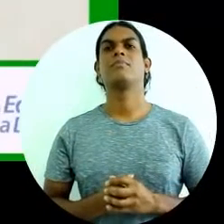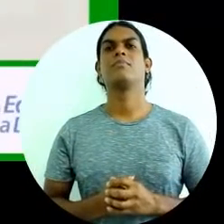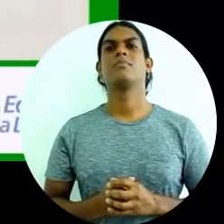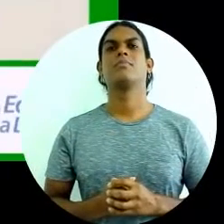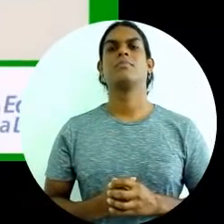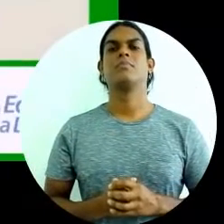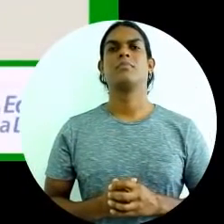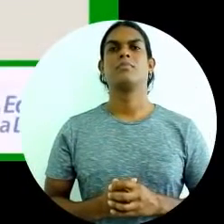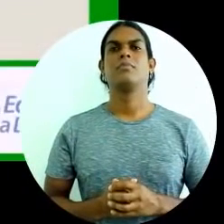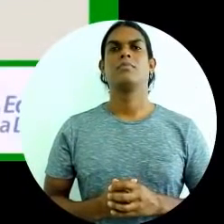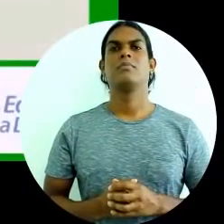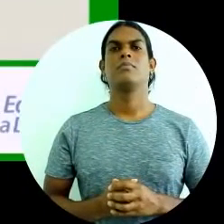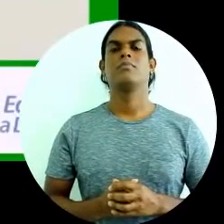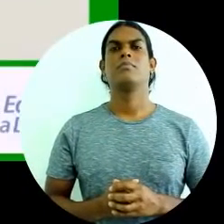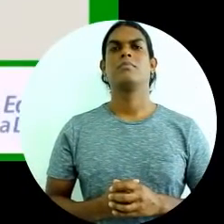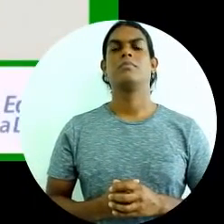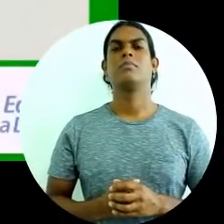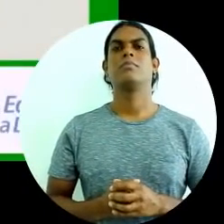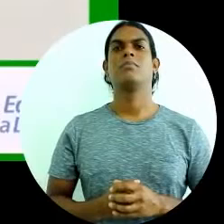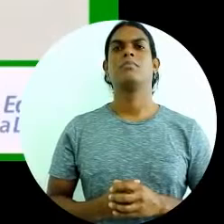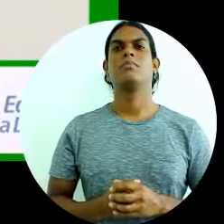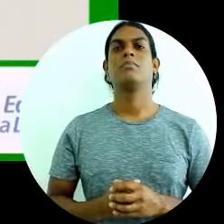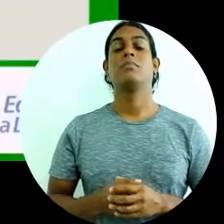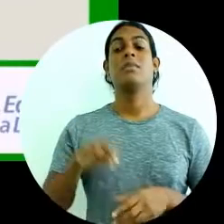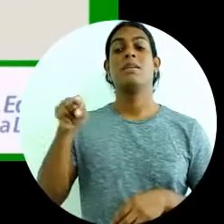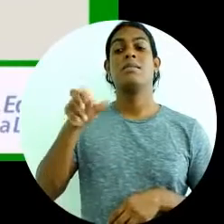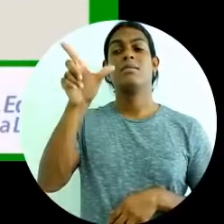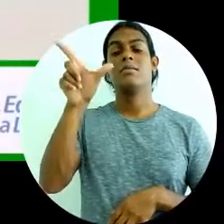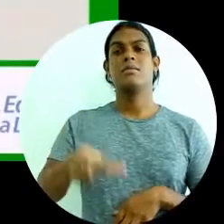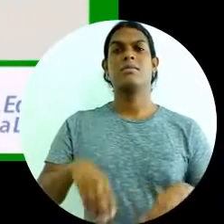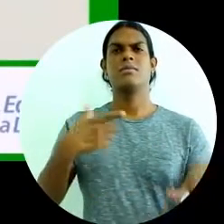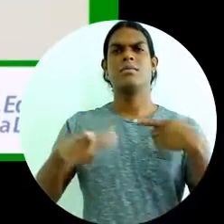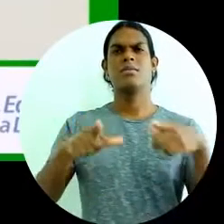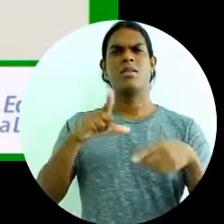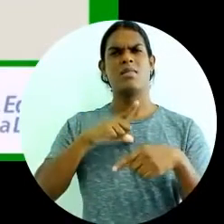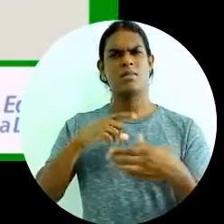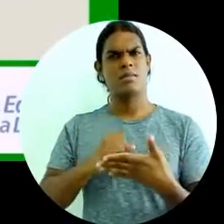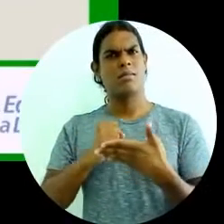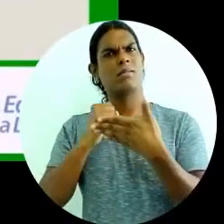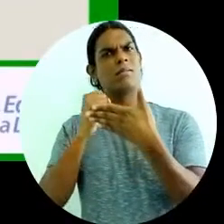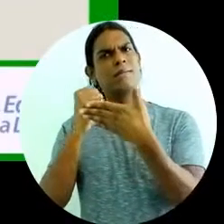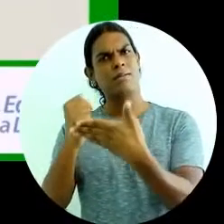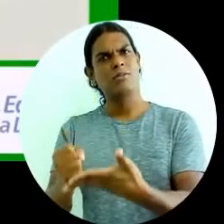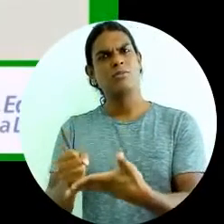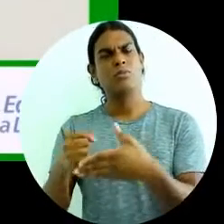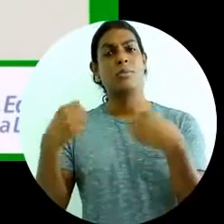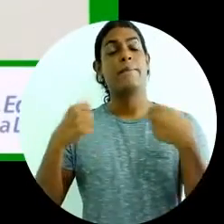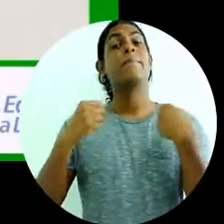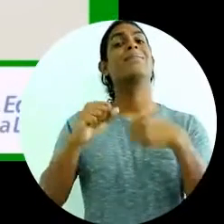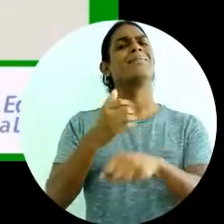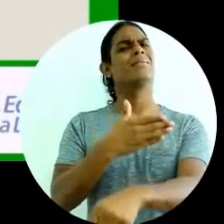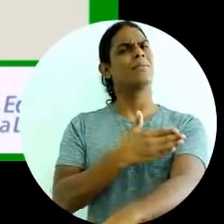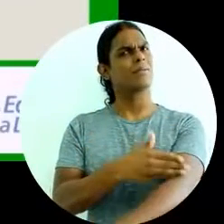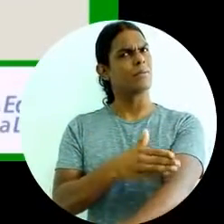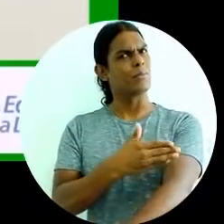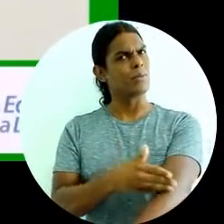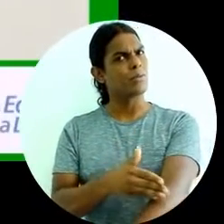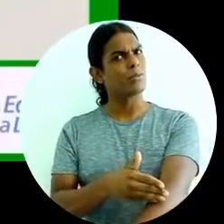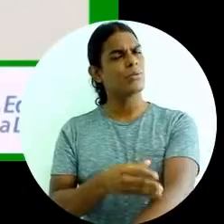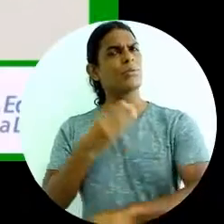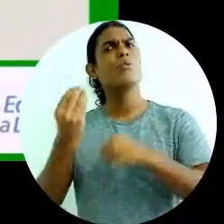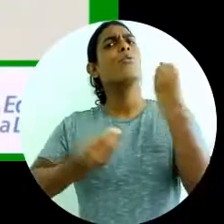análise complementar, esse colaborador recebeu algum tipo de ajuda? Ele precisa de algum